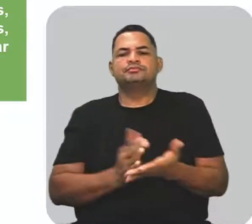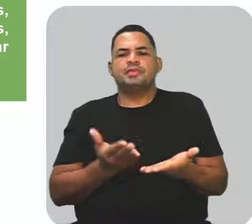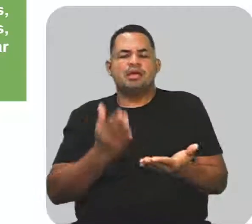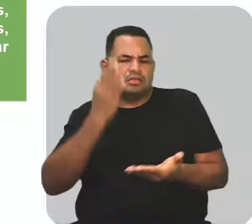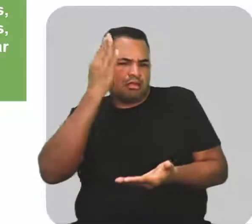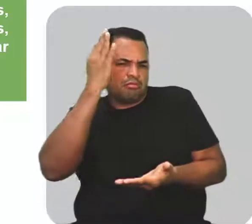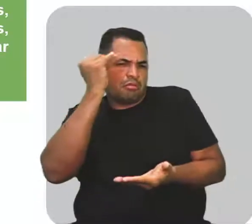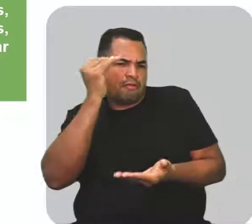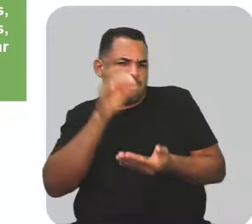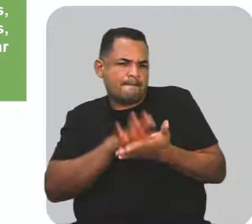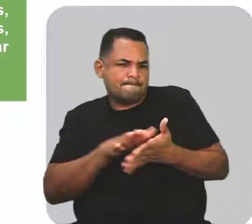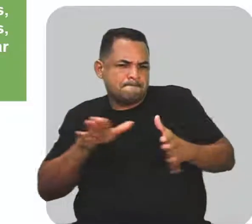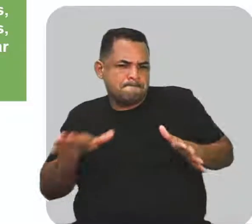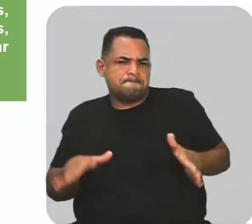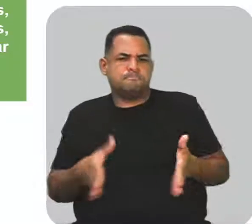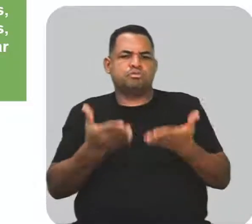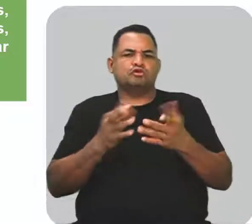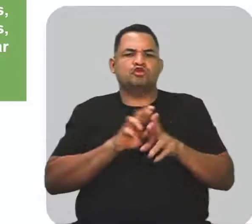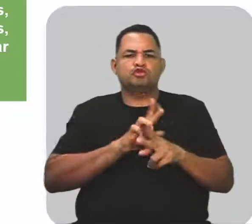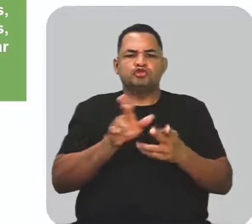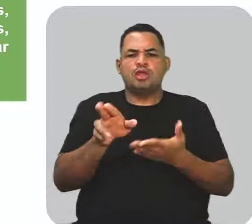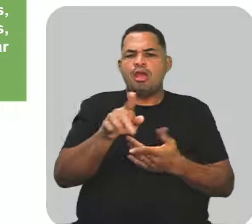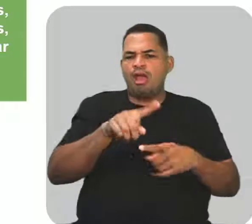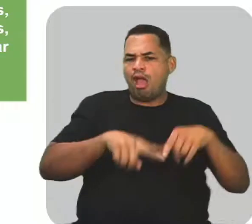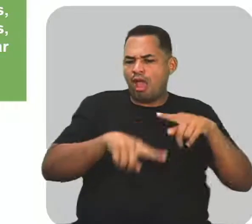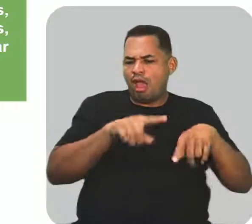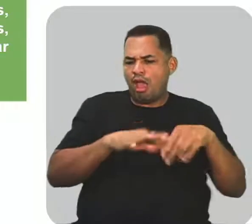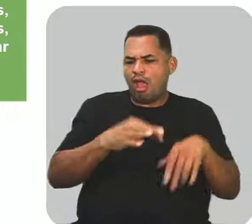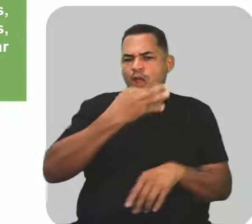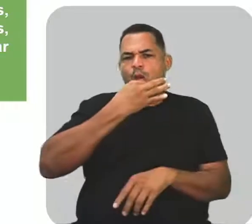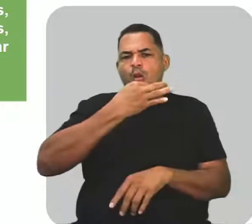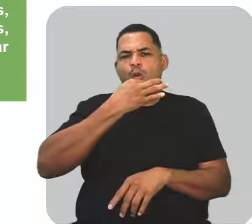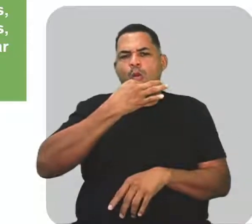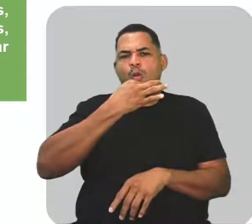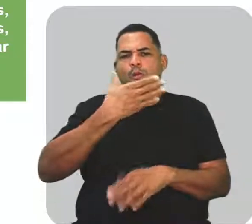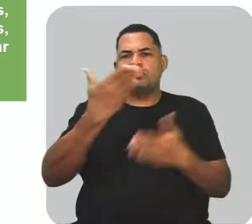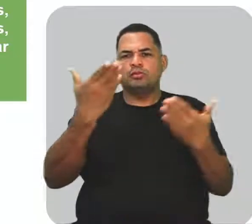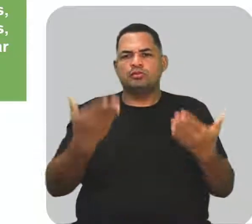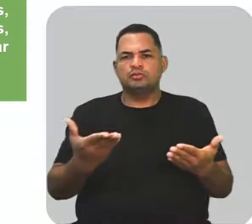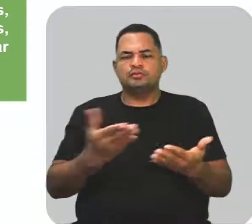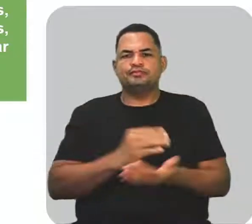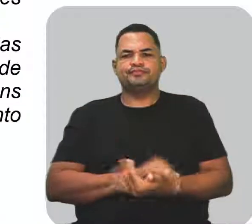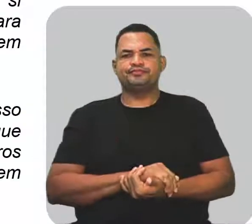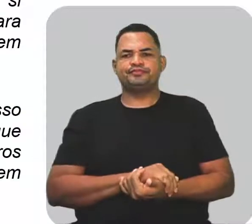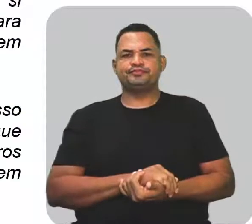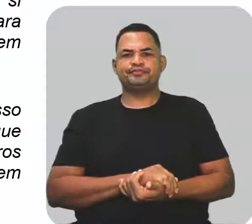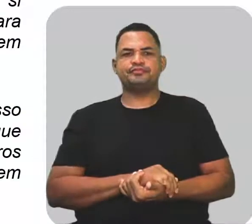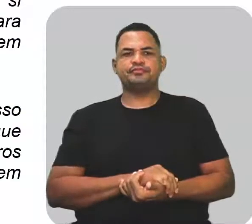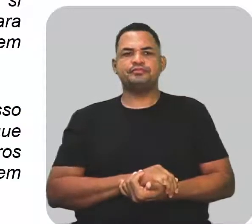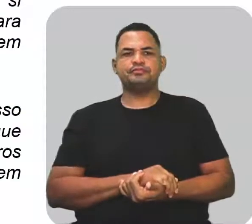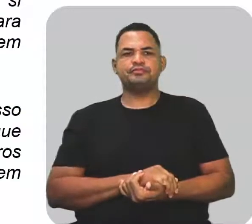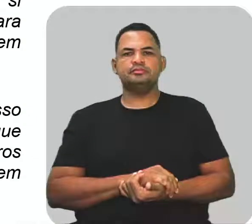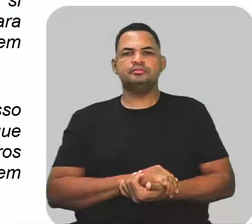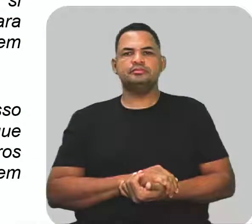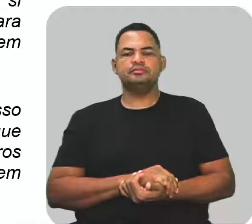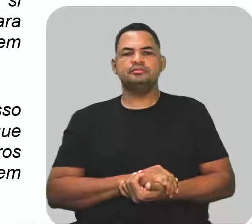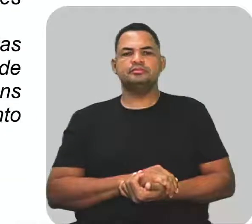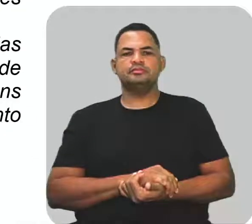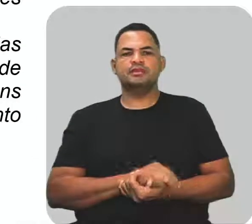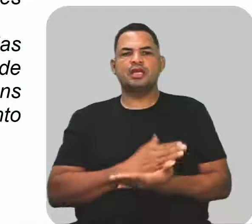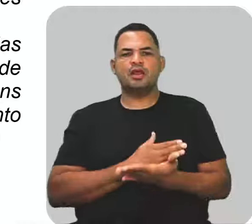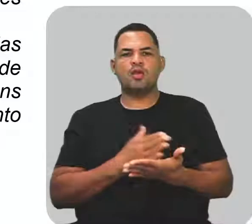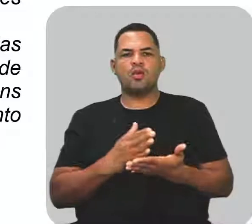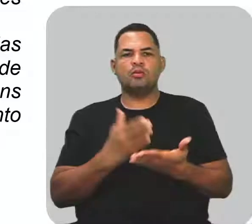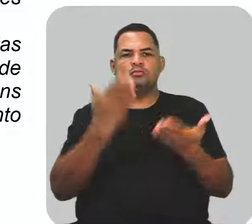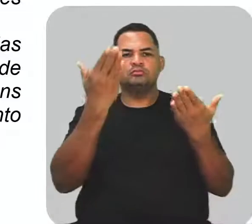e sabendo mobilizar os diferentes recursos de argumentação. Muito bem, a gente vai